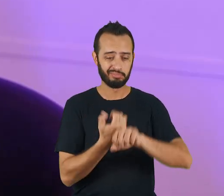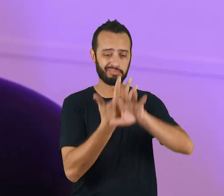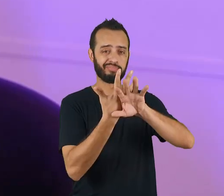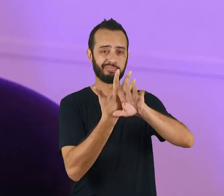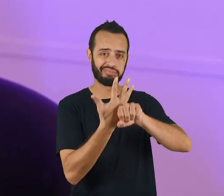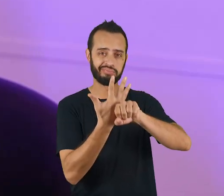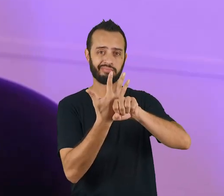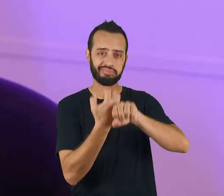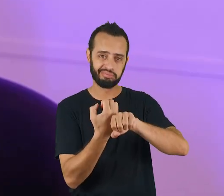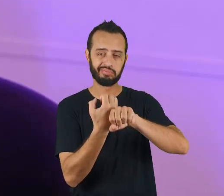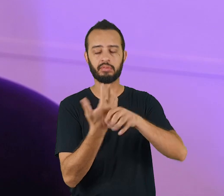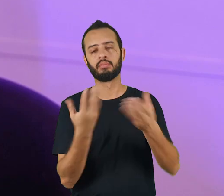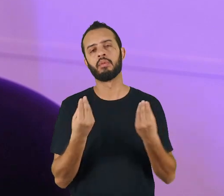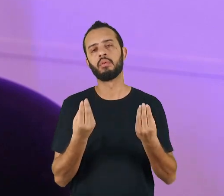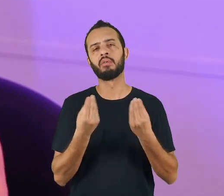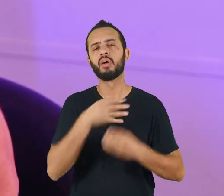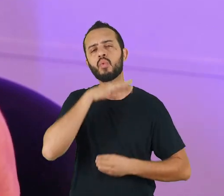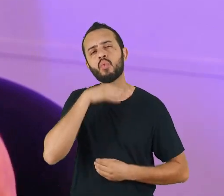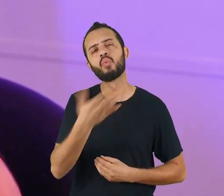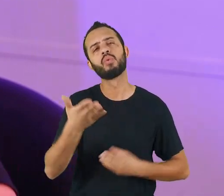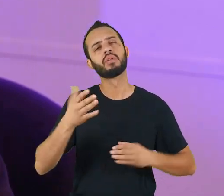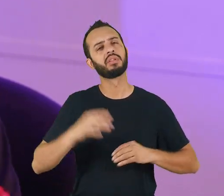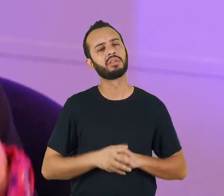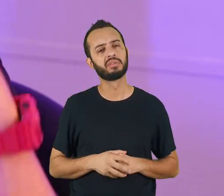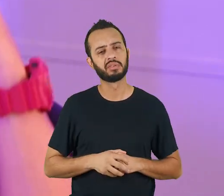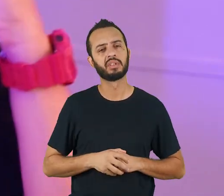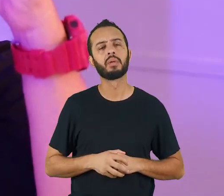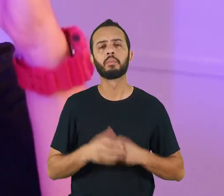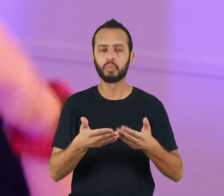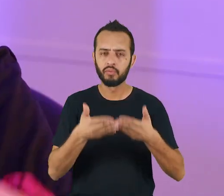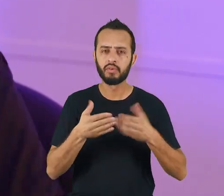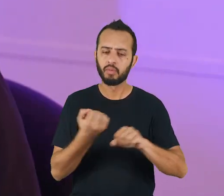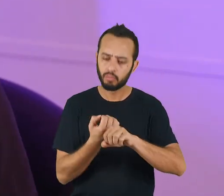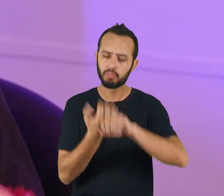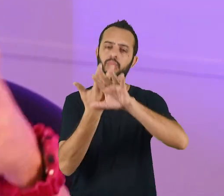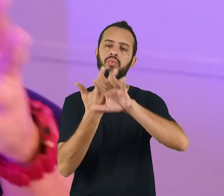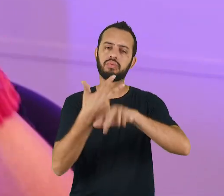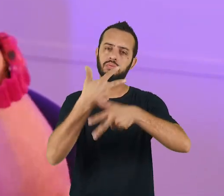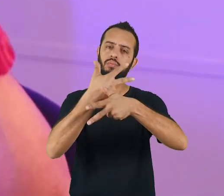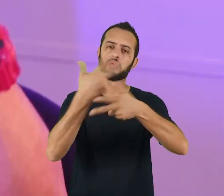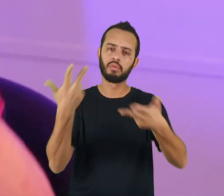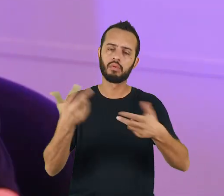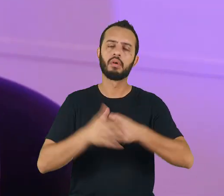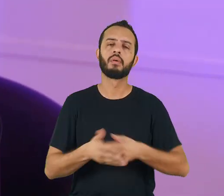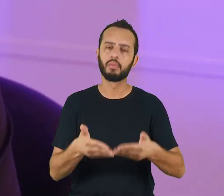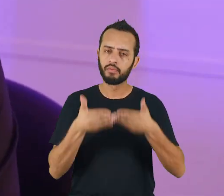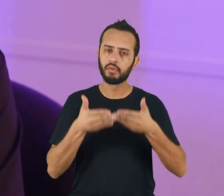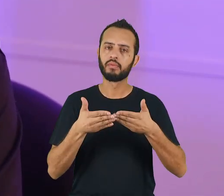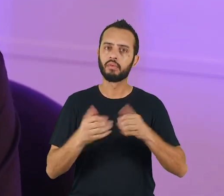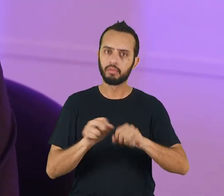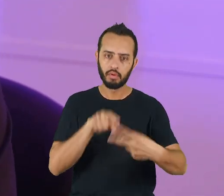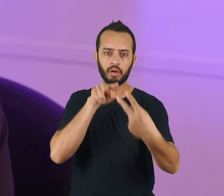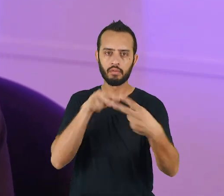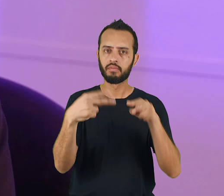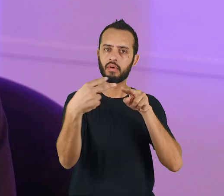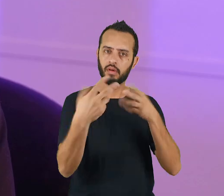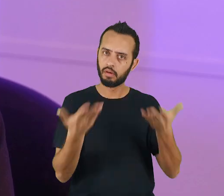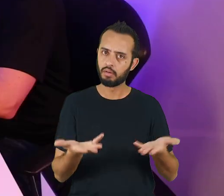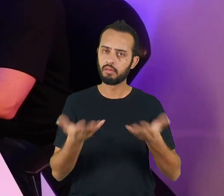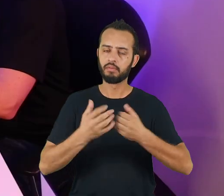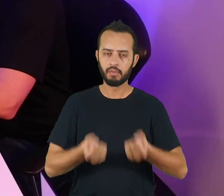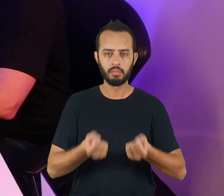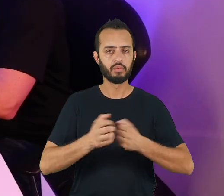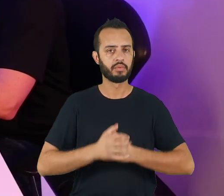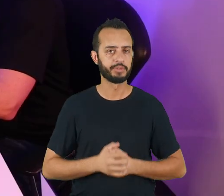meu Deus do céu vocês não sabem o mal que vocês estão fazendo gente vamos abrir a câmera Vamos né vamos vamos dizer gente né